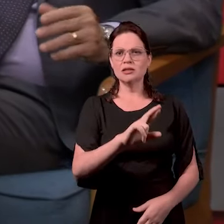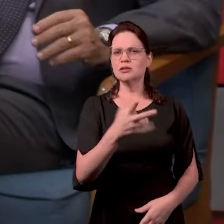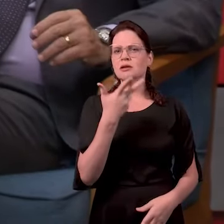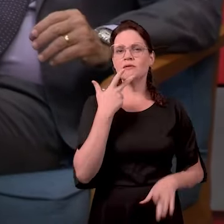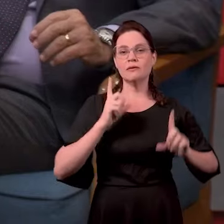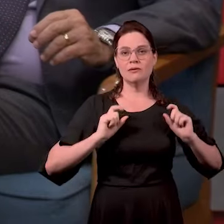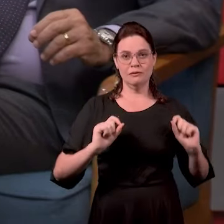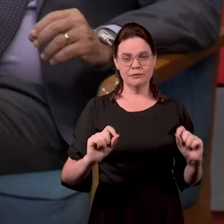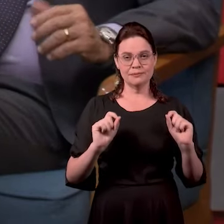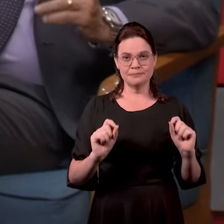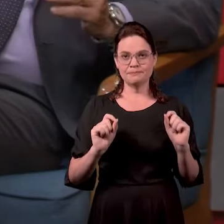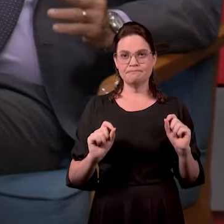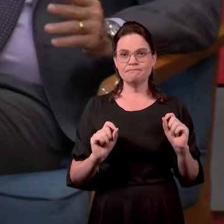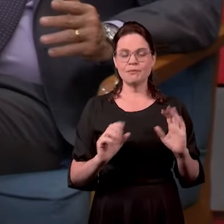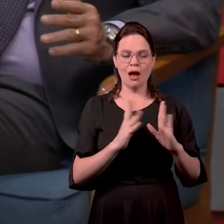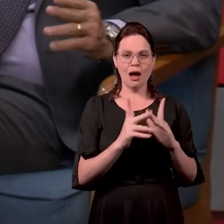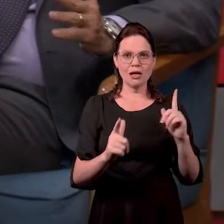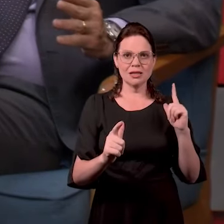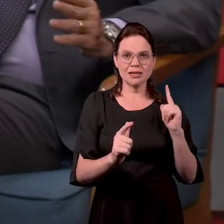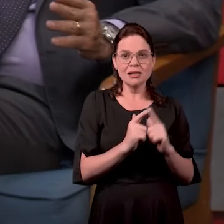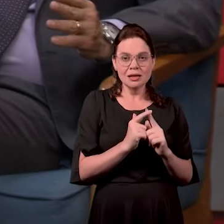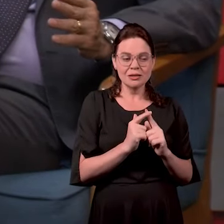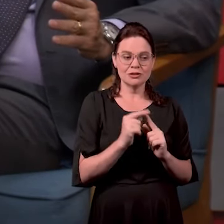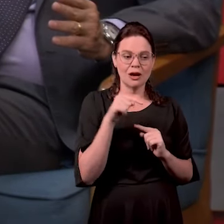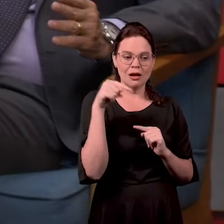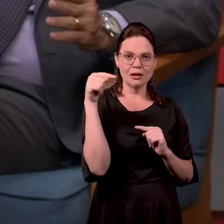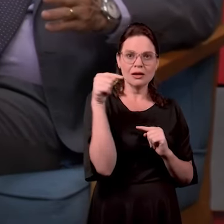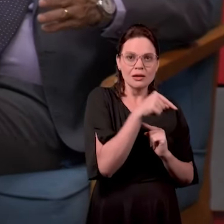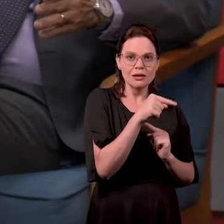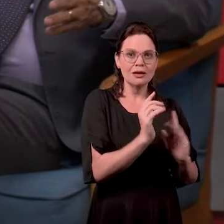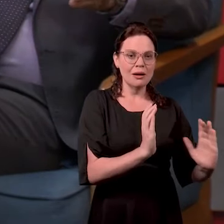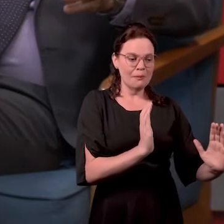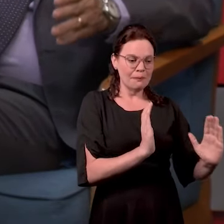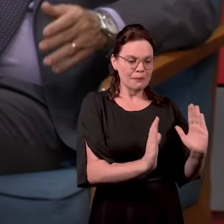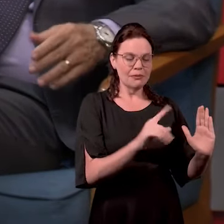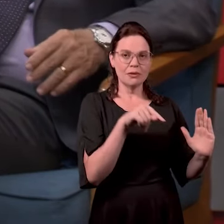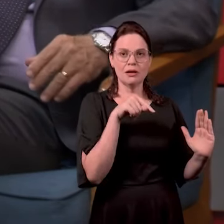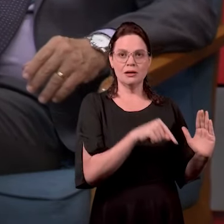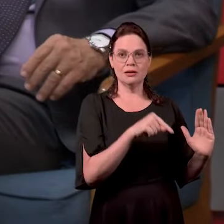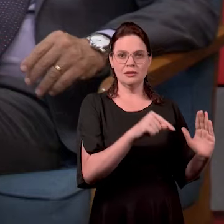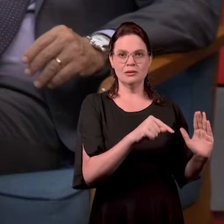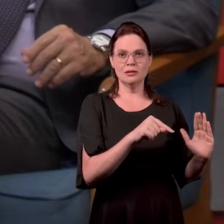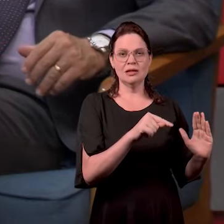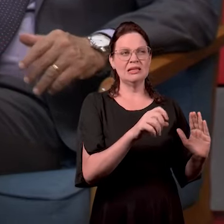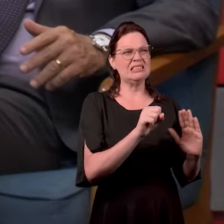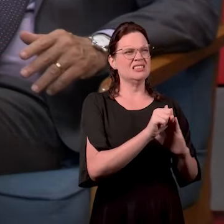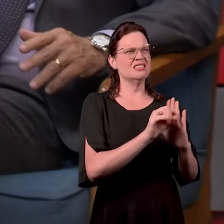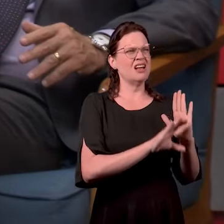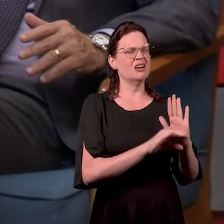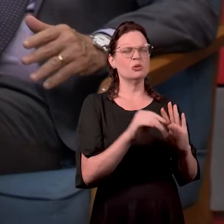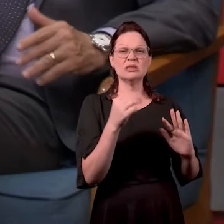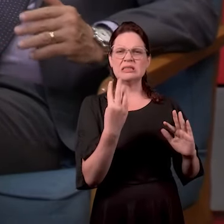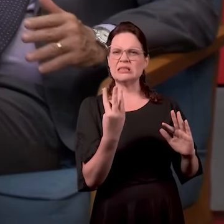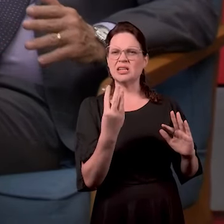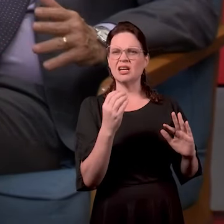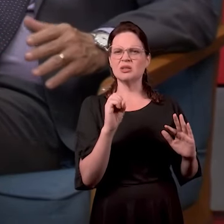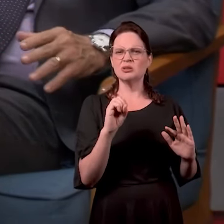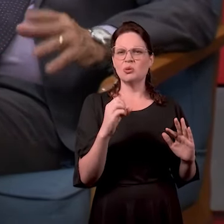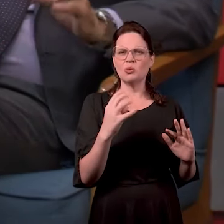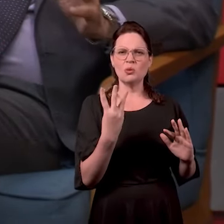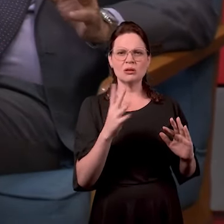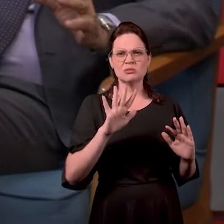falando que a igreja, e se refere à igreja lá, a igreja do século 3, 4,